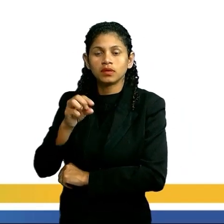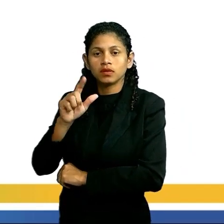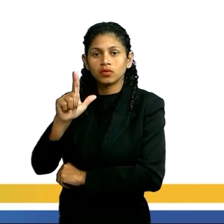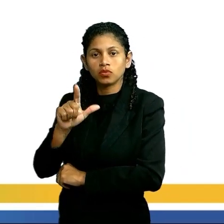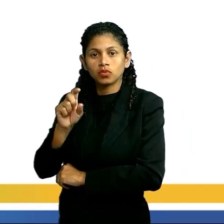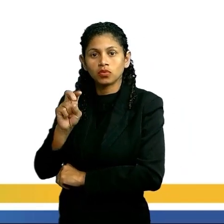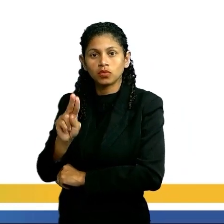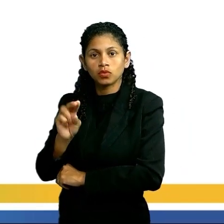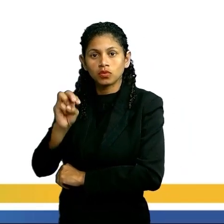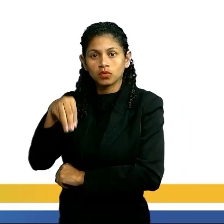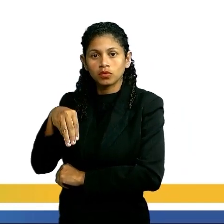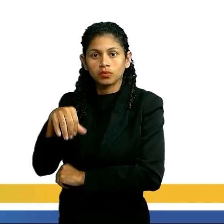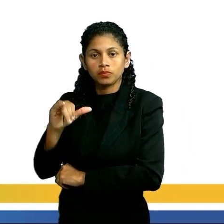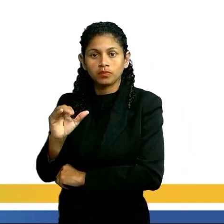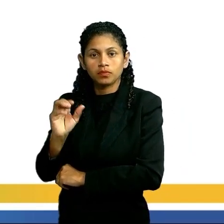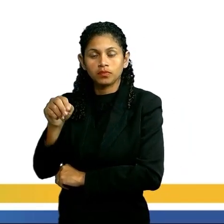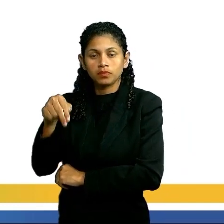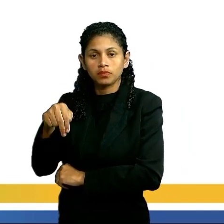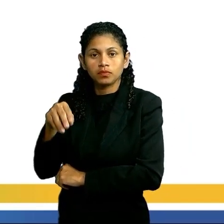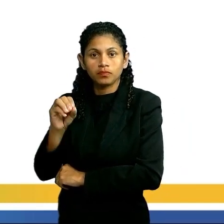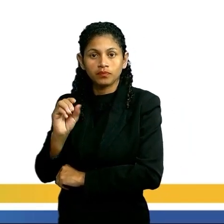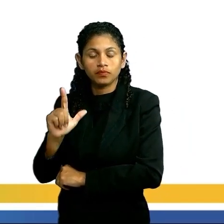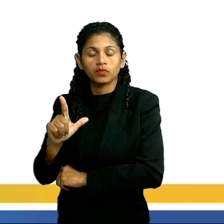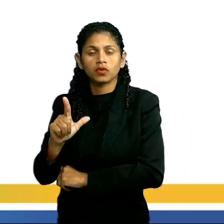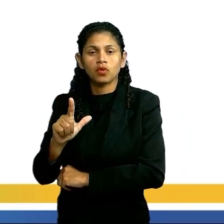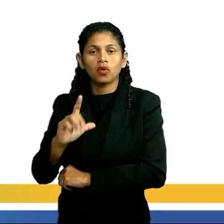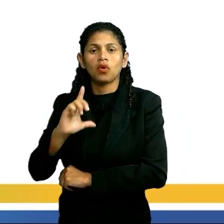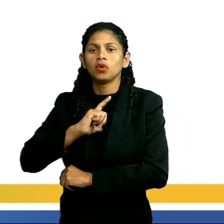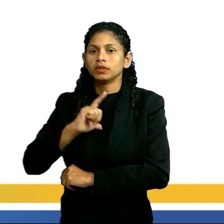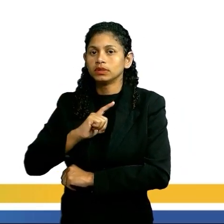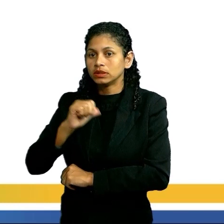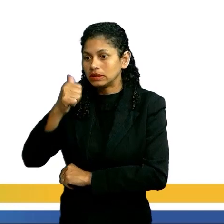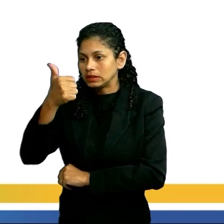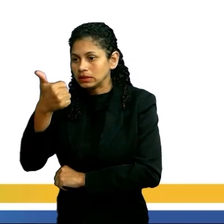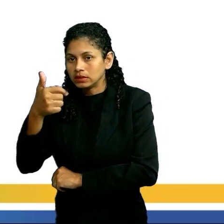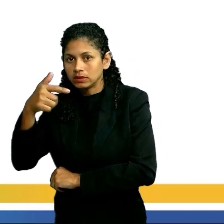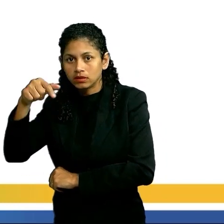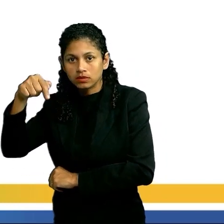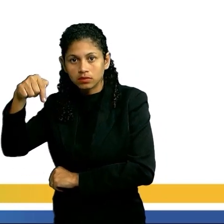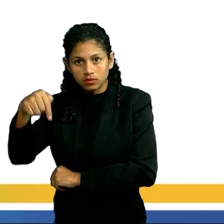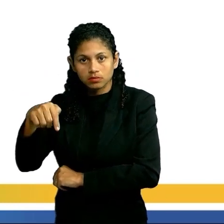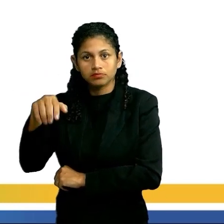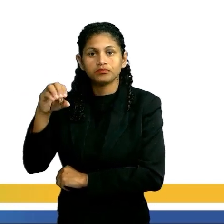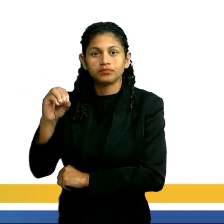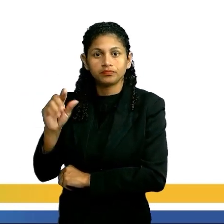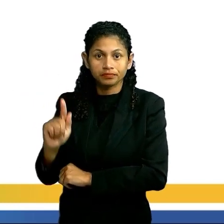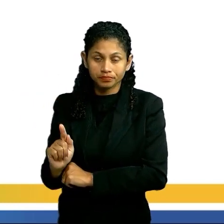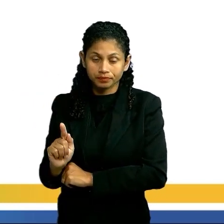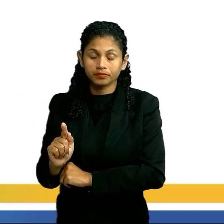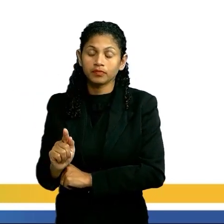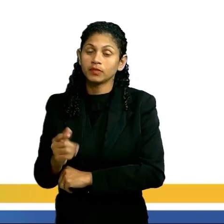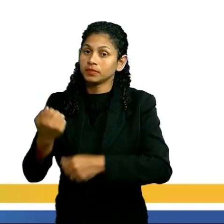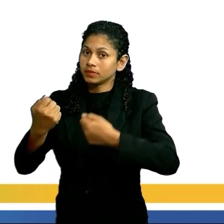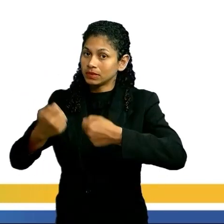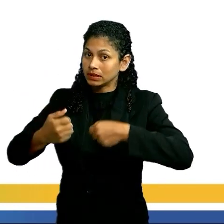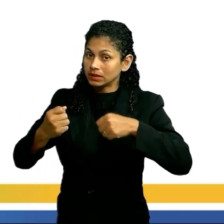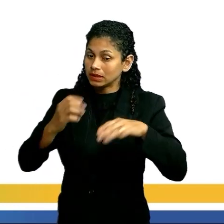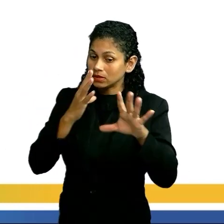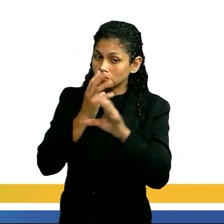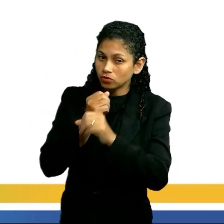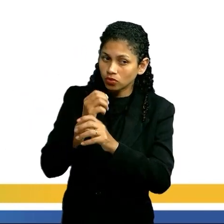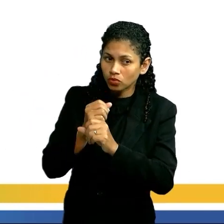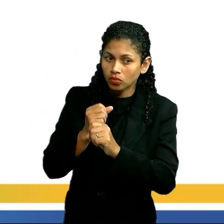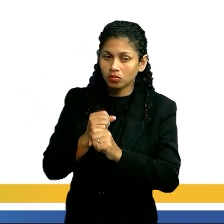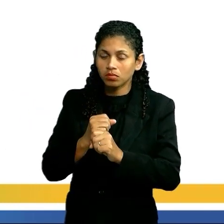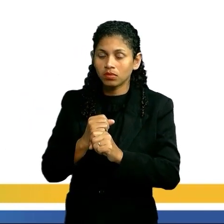pesa 170 gramas por mol. Então vamos ter que calcular a soma de todos os átomos